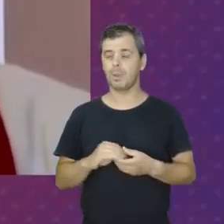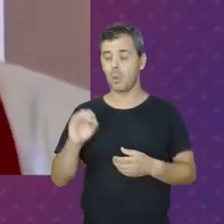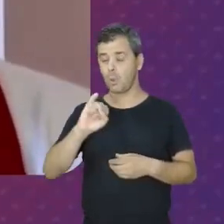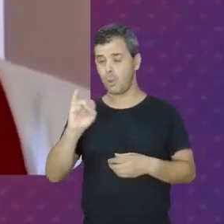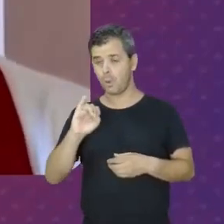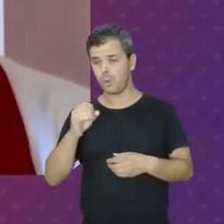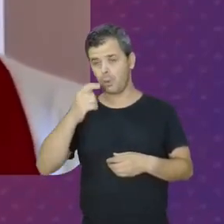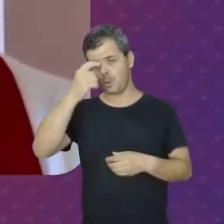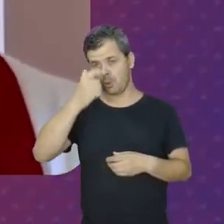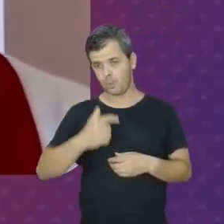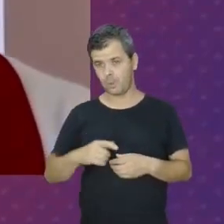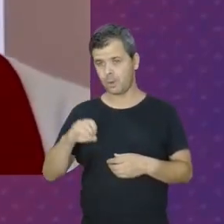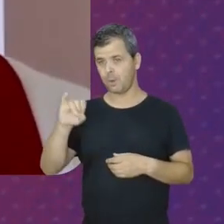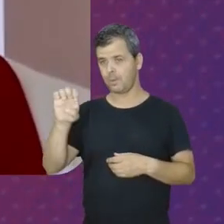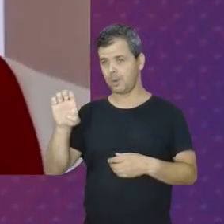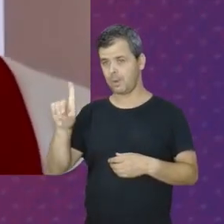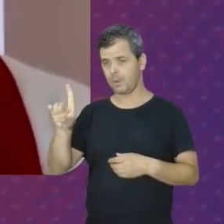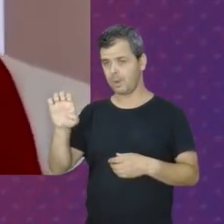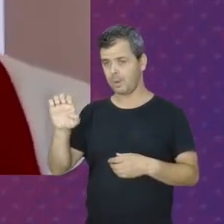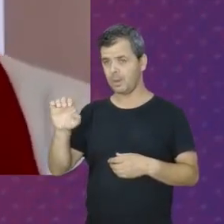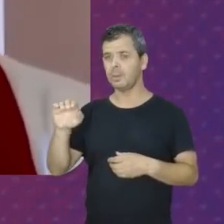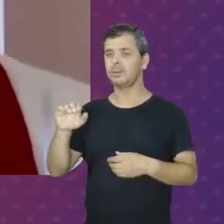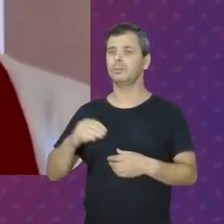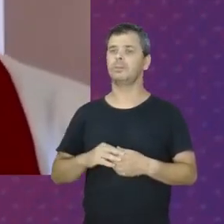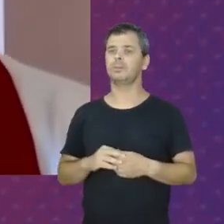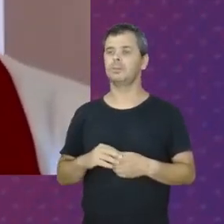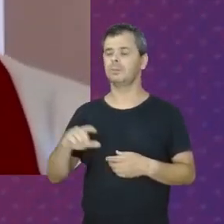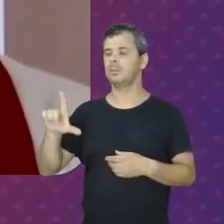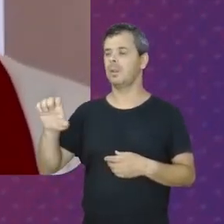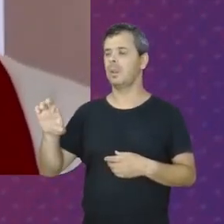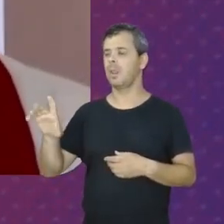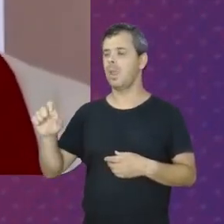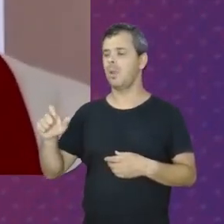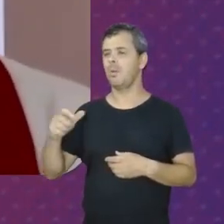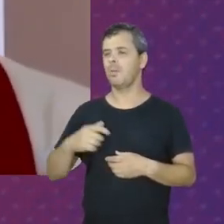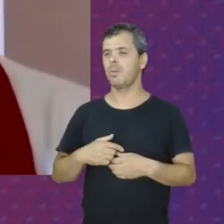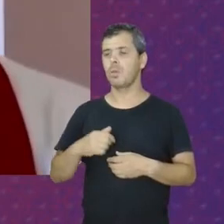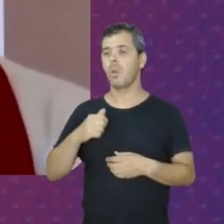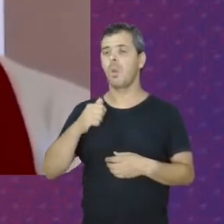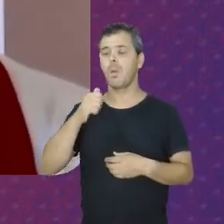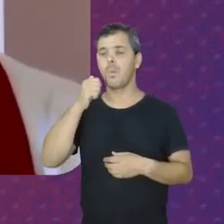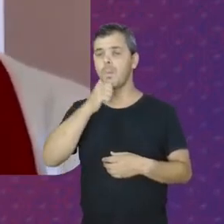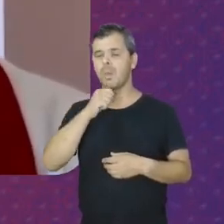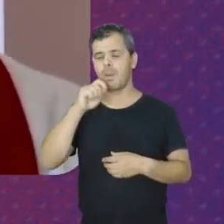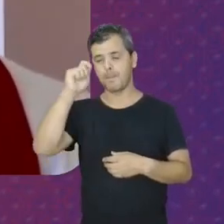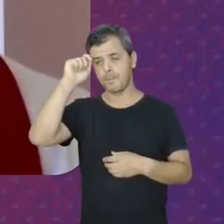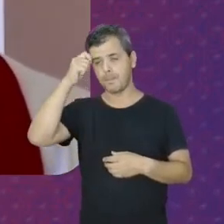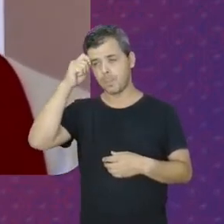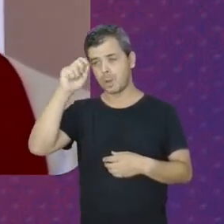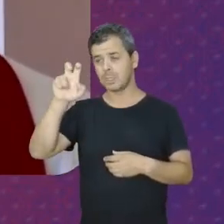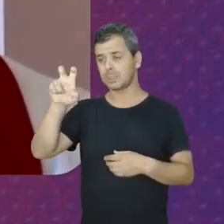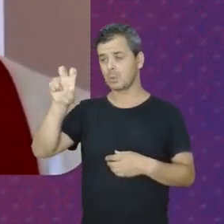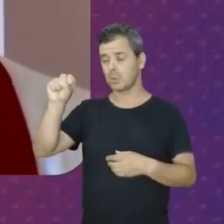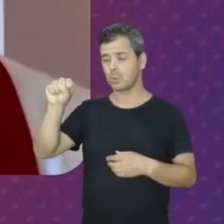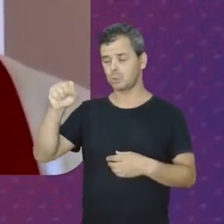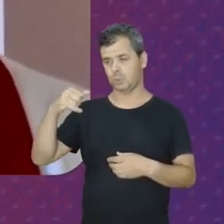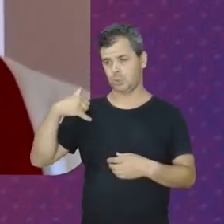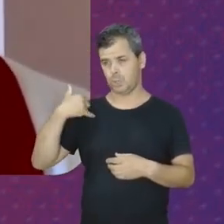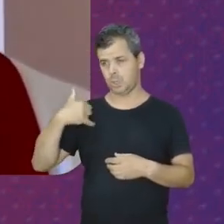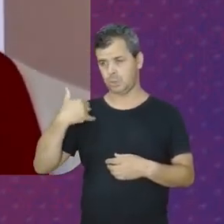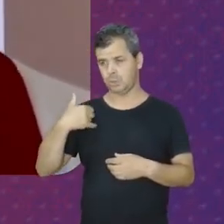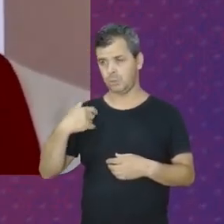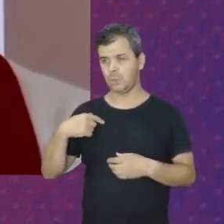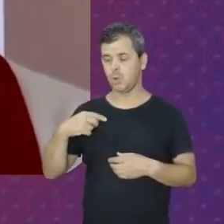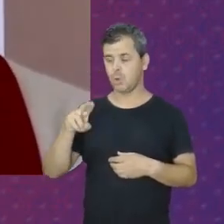Olá, eu sou Ieda Leal, eu sou uma mulher negra de 58 anos, eu